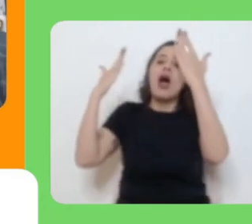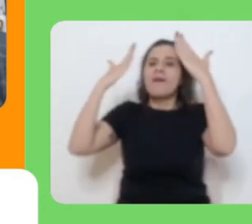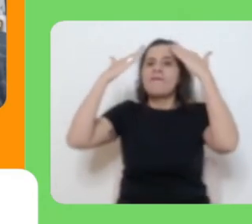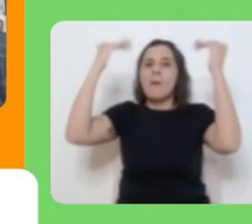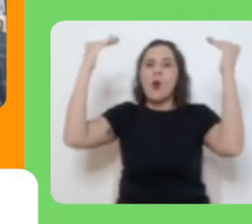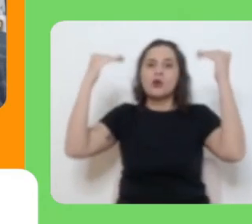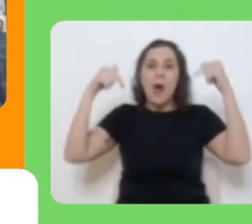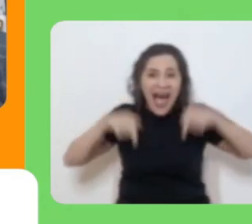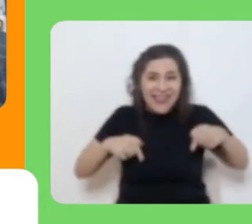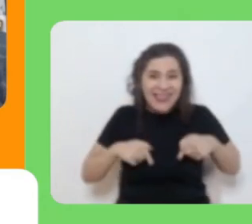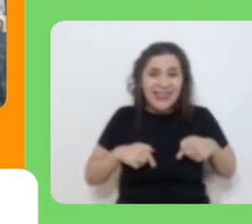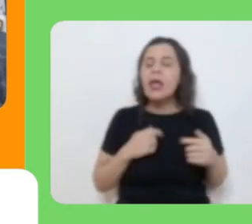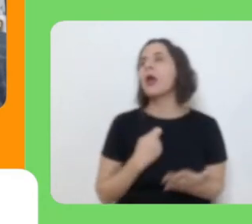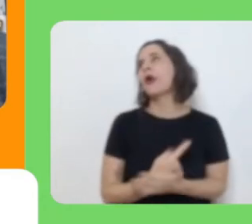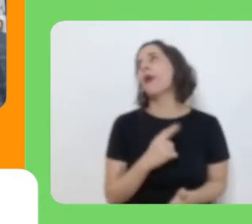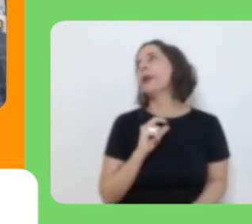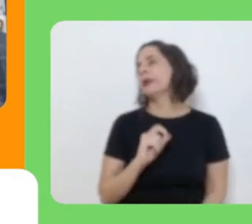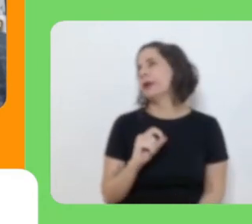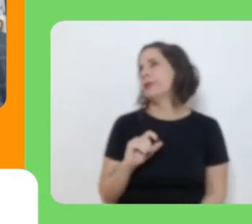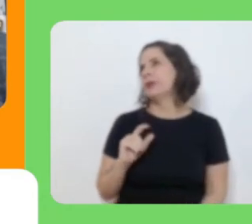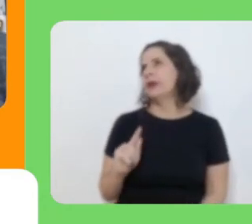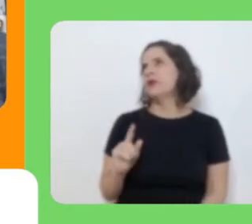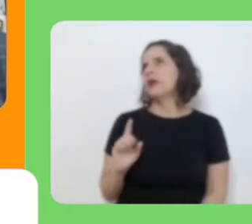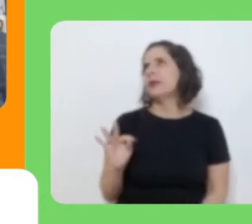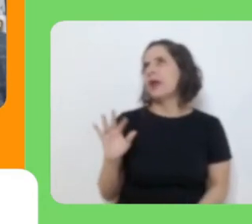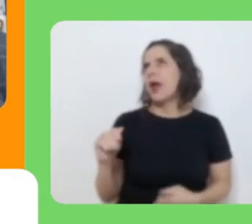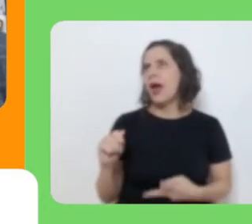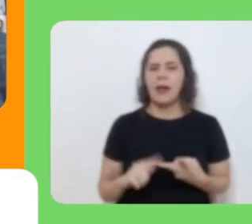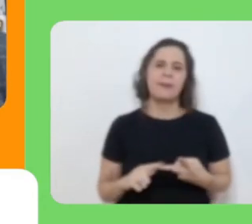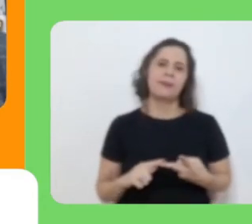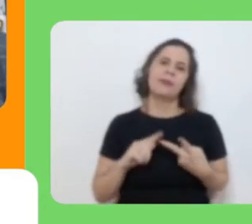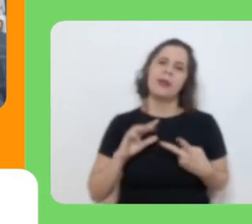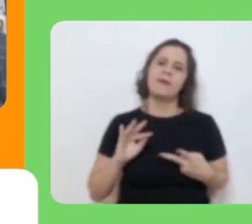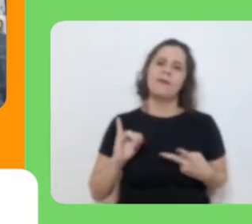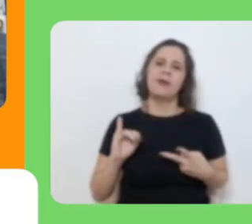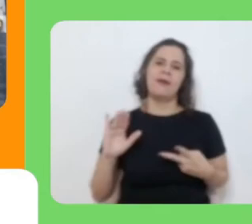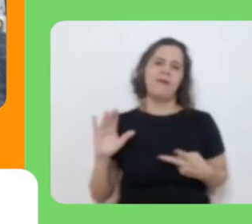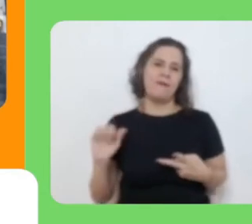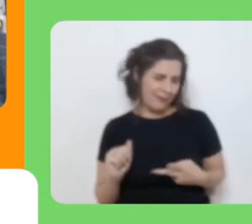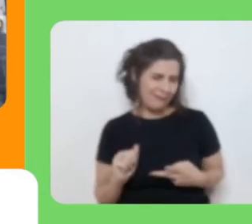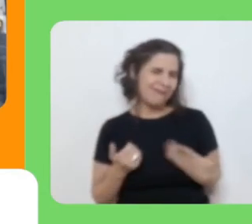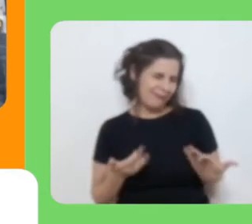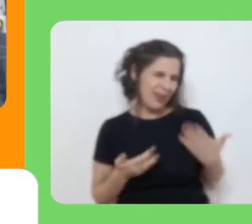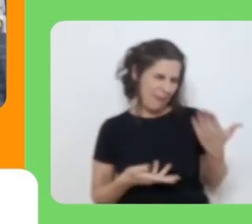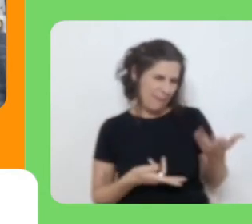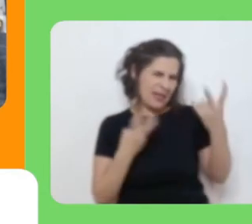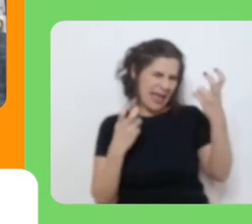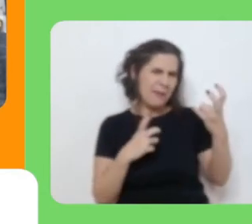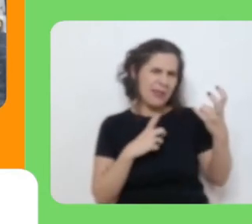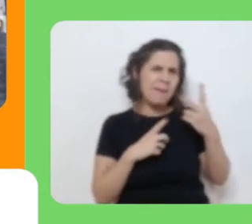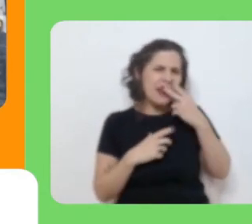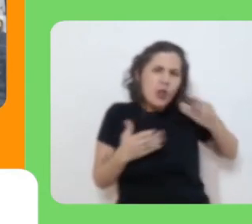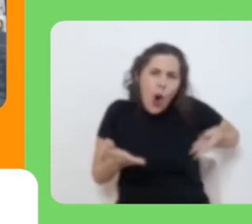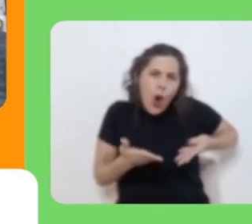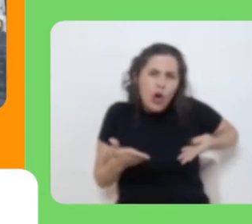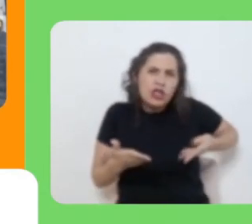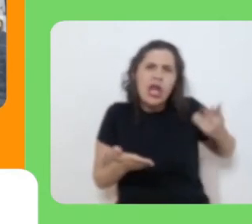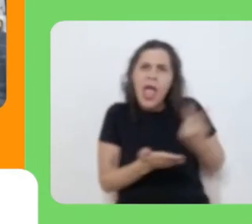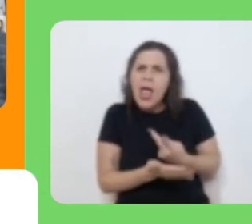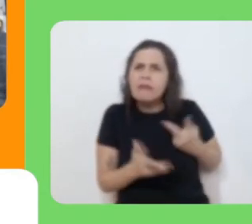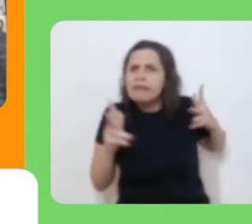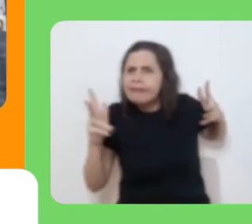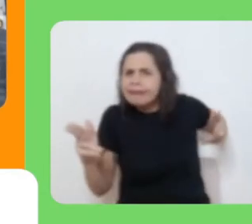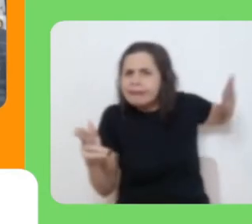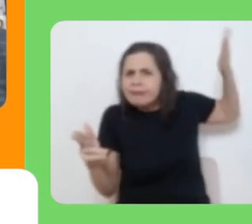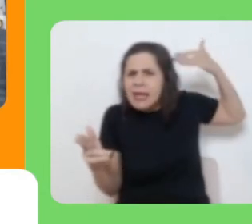Você identifica, assim, problemas hoje em dia que parecem erros lá de trás, ou você acha que são